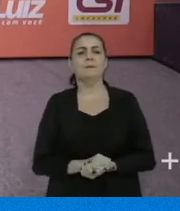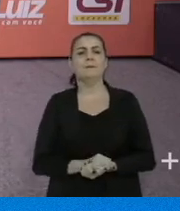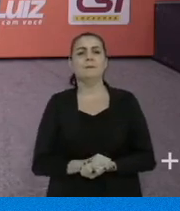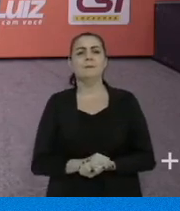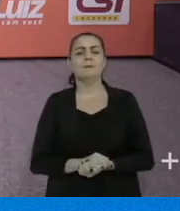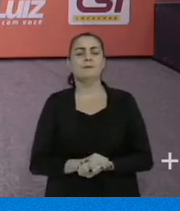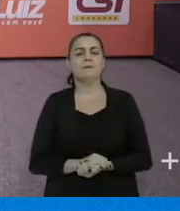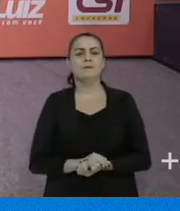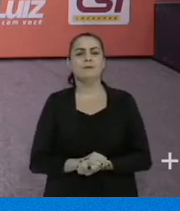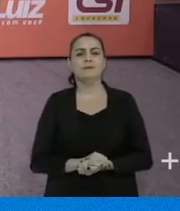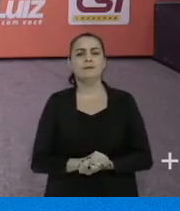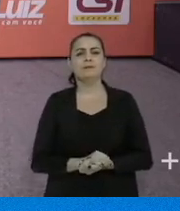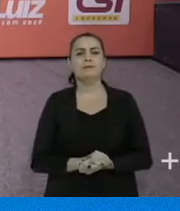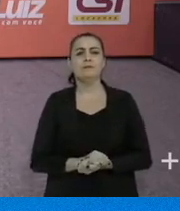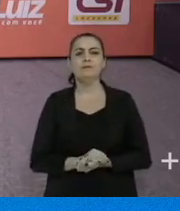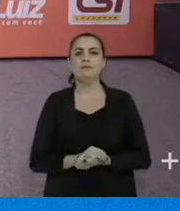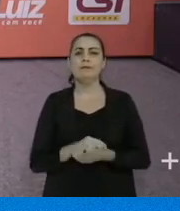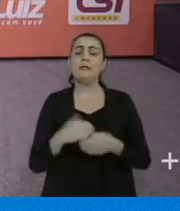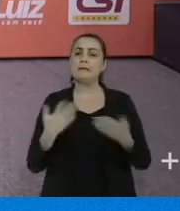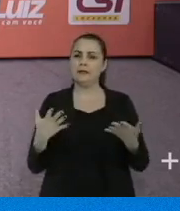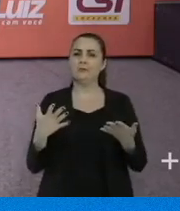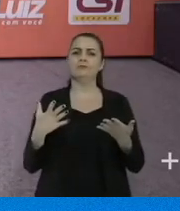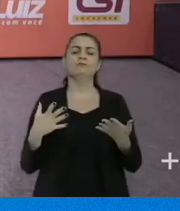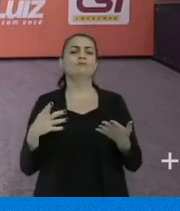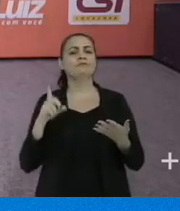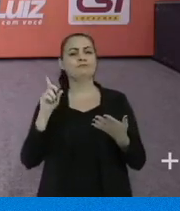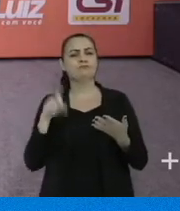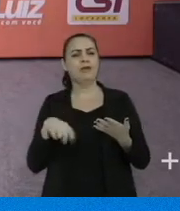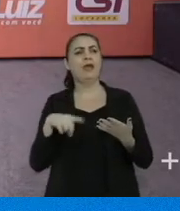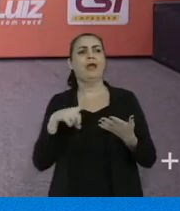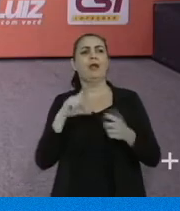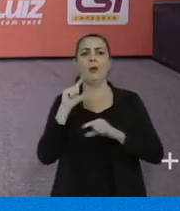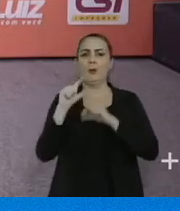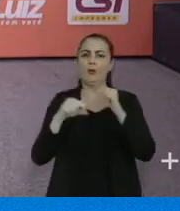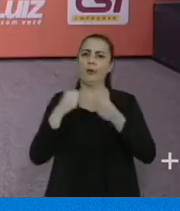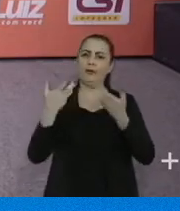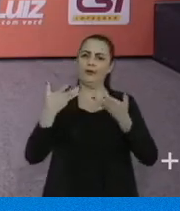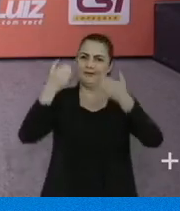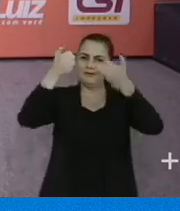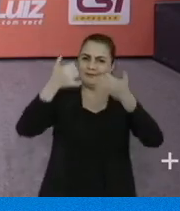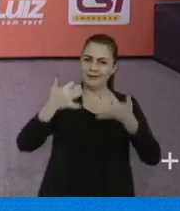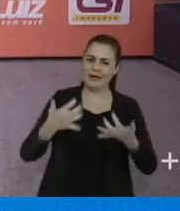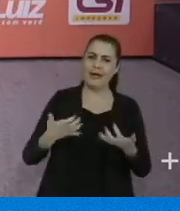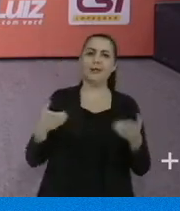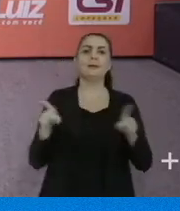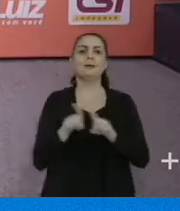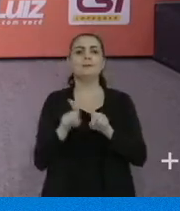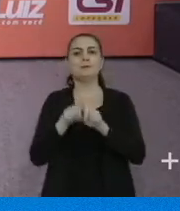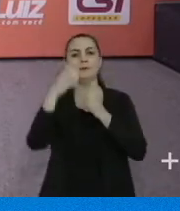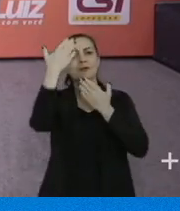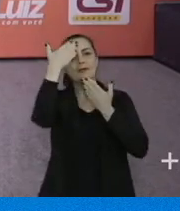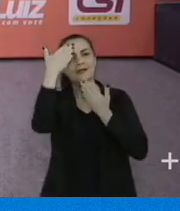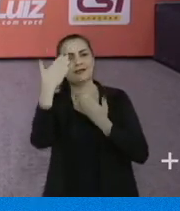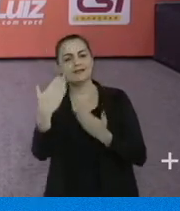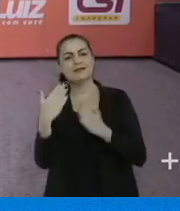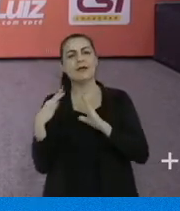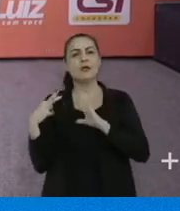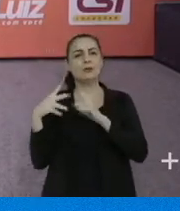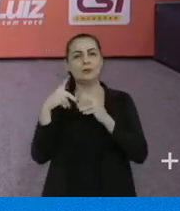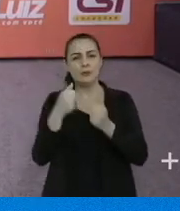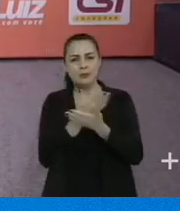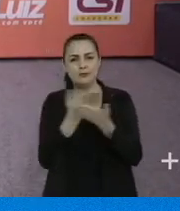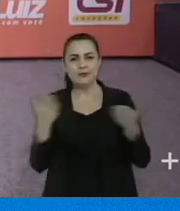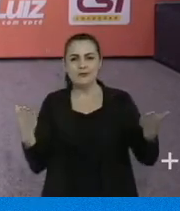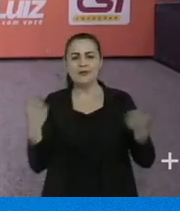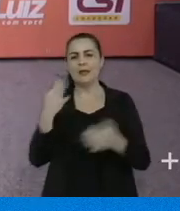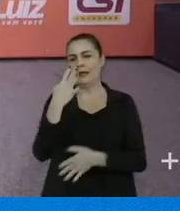daqui era o que a gente tinha para falar. Eu queria agradecer a todos vocês que estiveram aqui nos